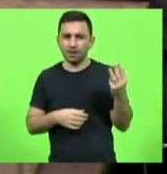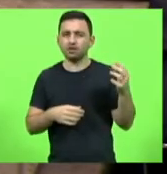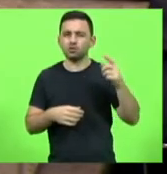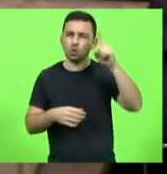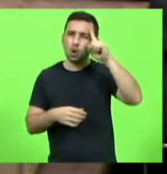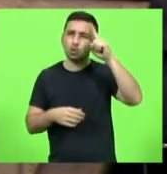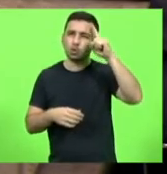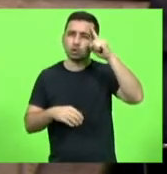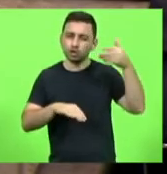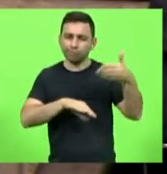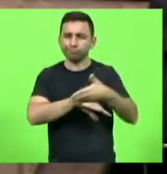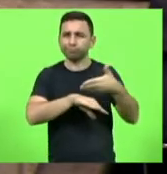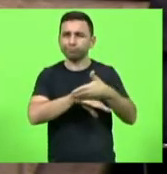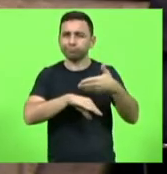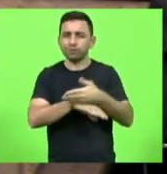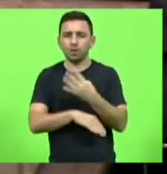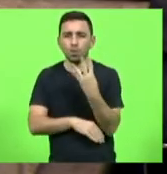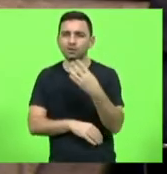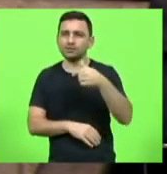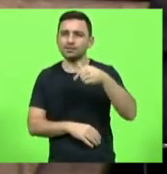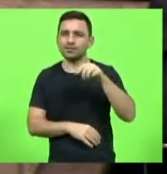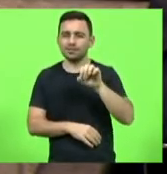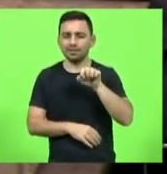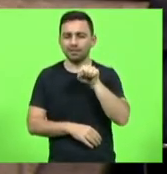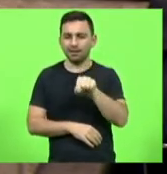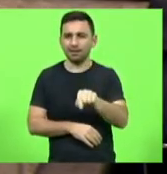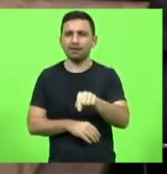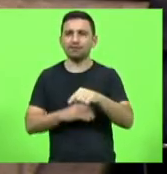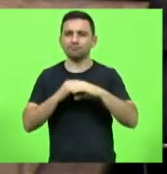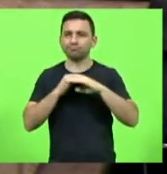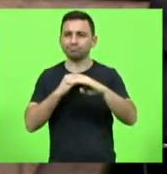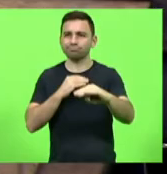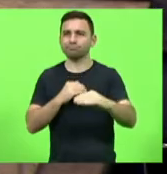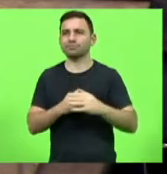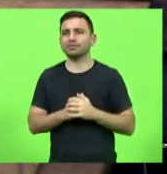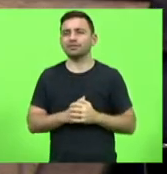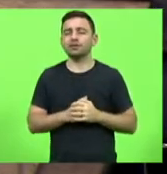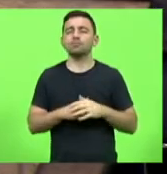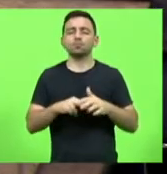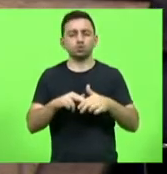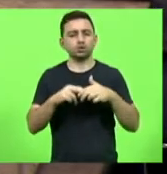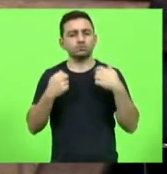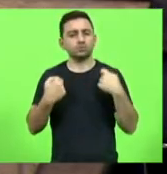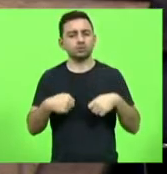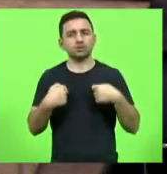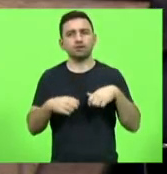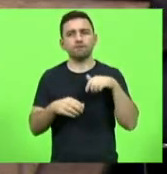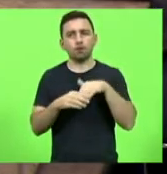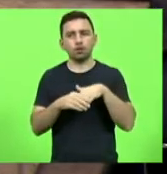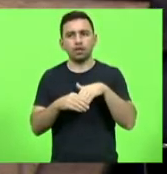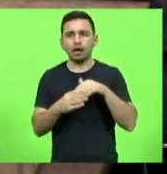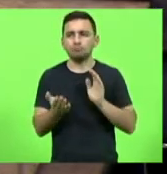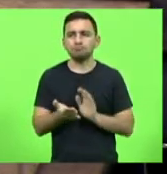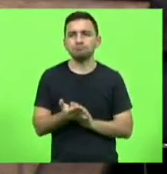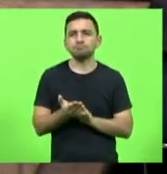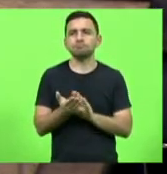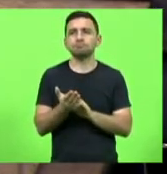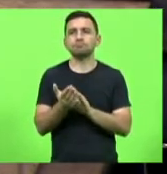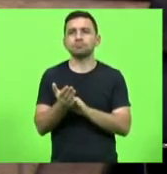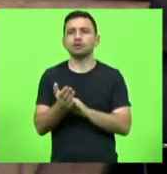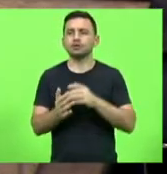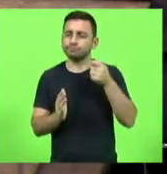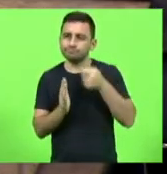nessa 470. É por isso que nós temos que votar, aplaudir e